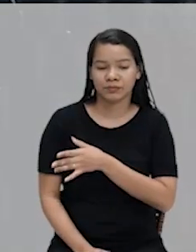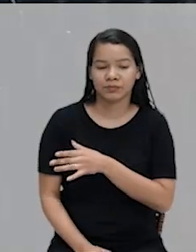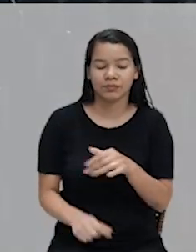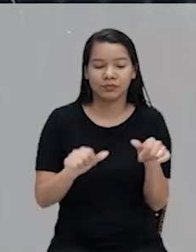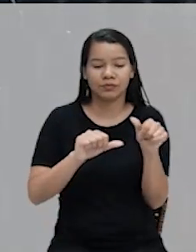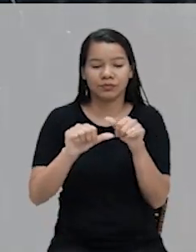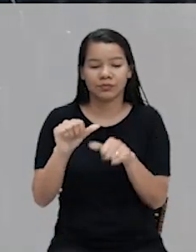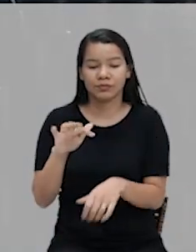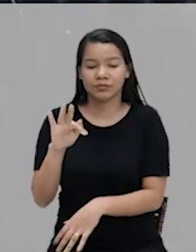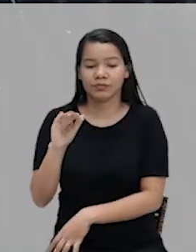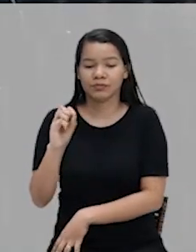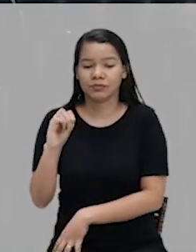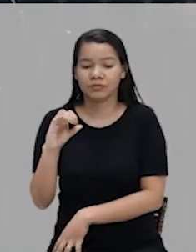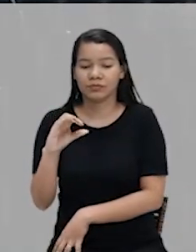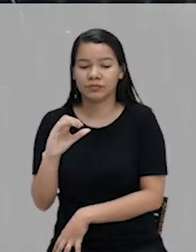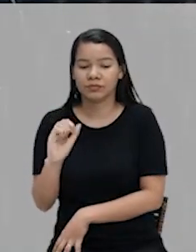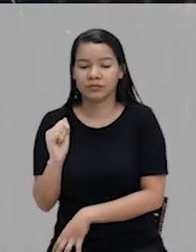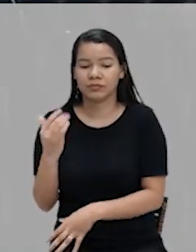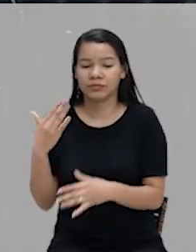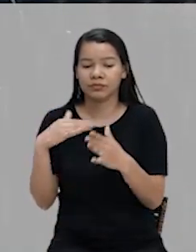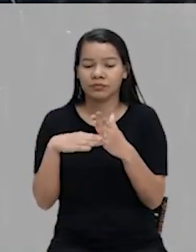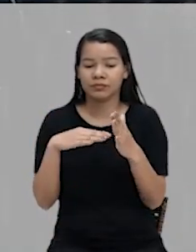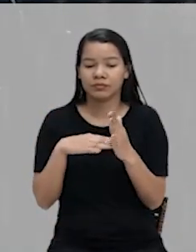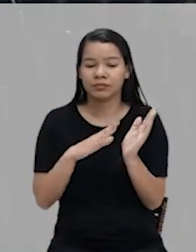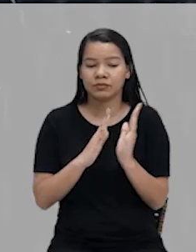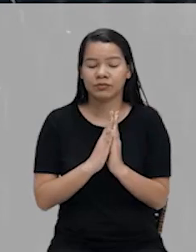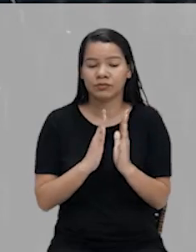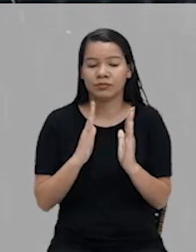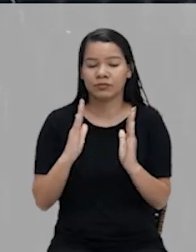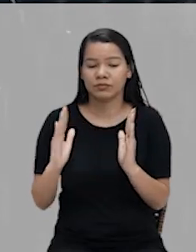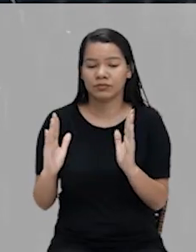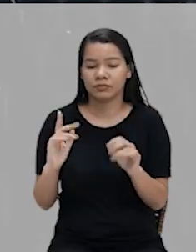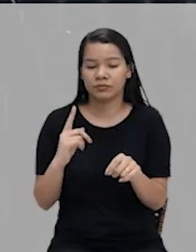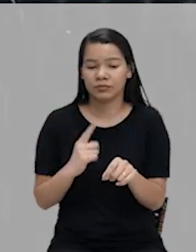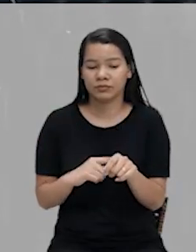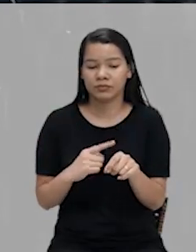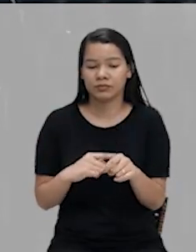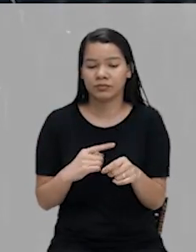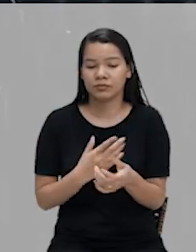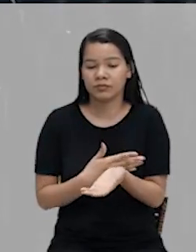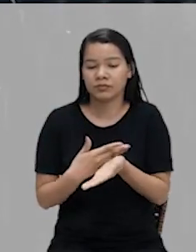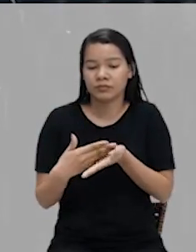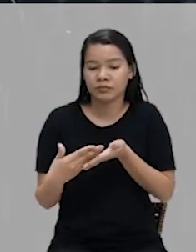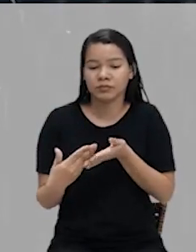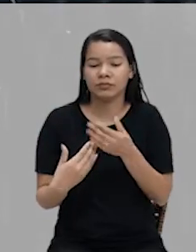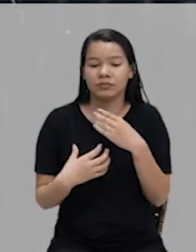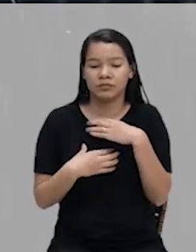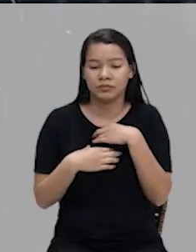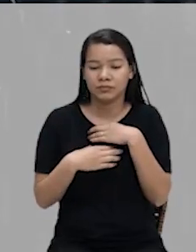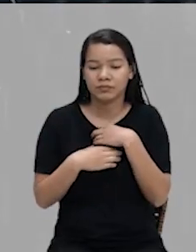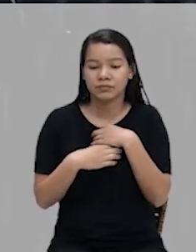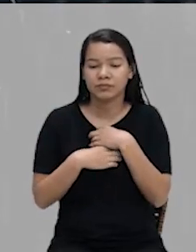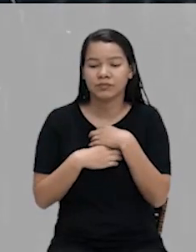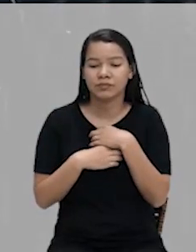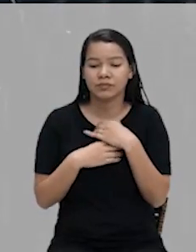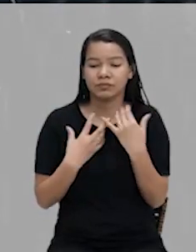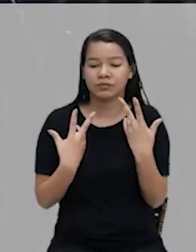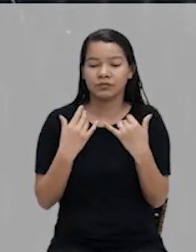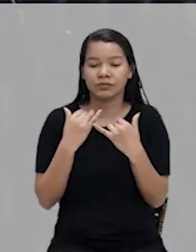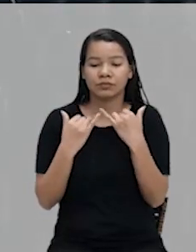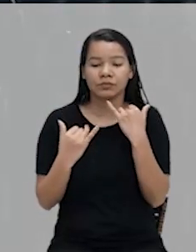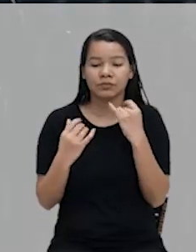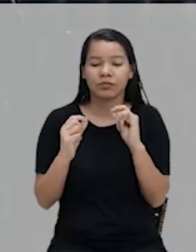Transformação física. Por fim, com o passar dos tempos, começou a sentir-se com uma velha